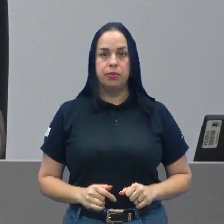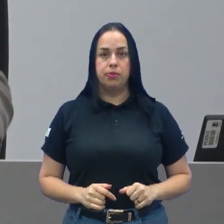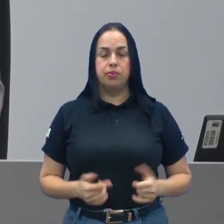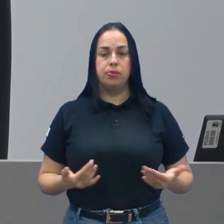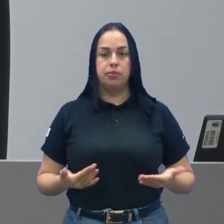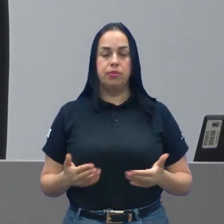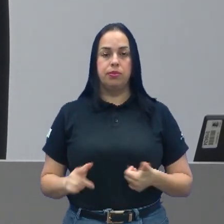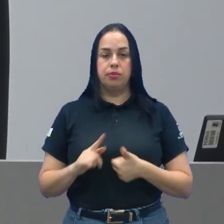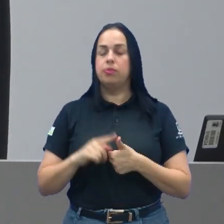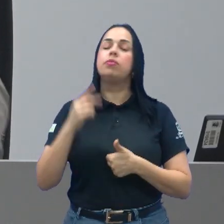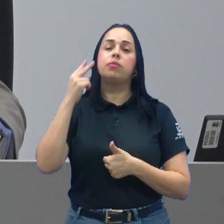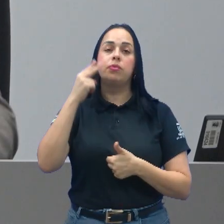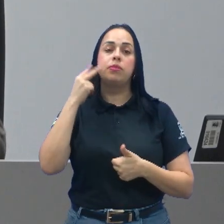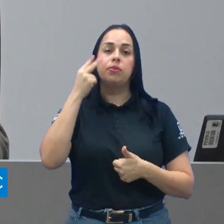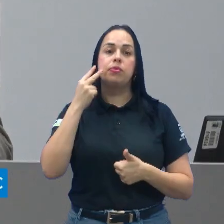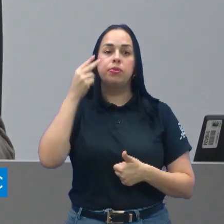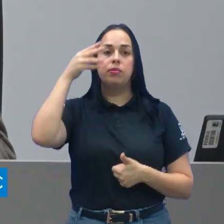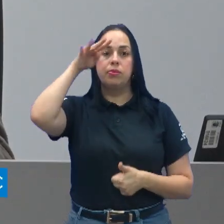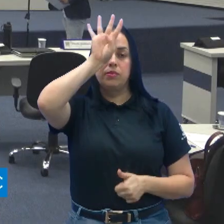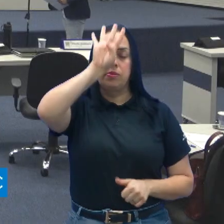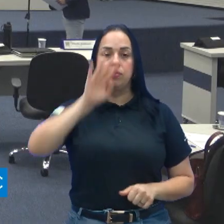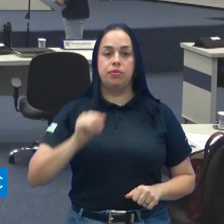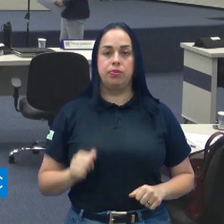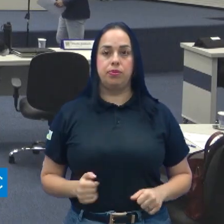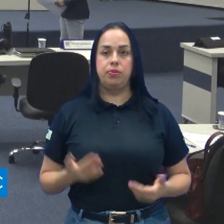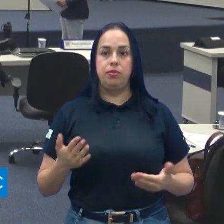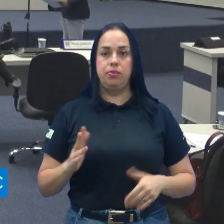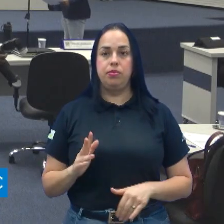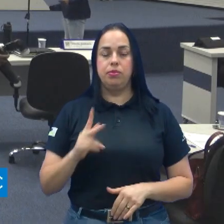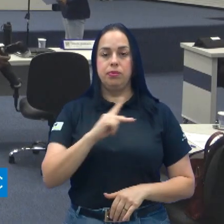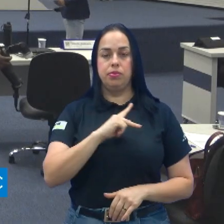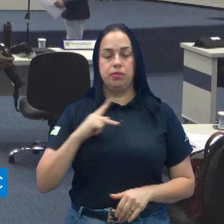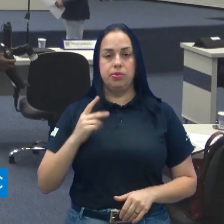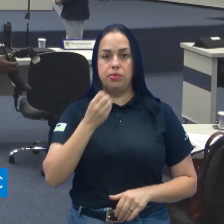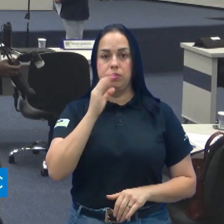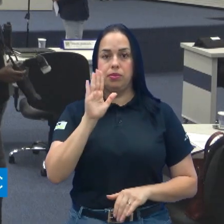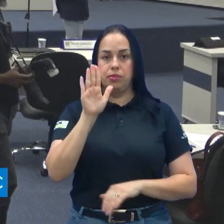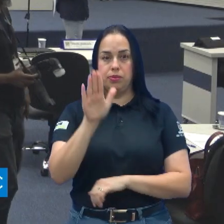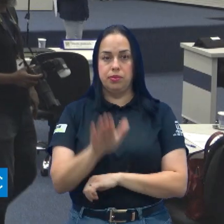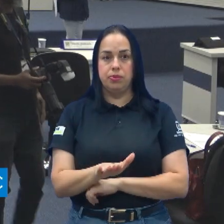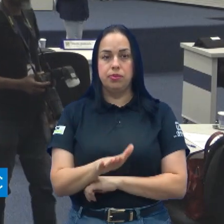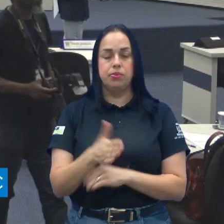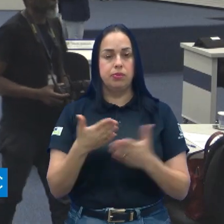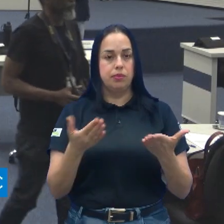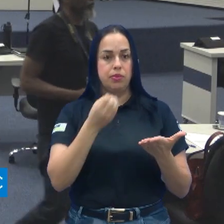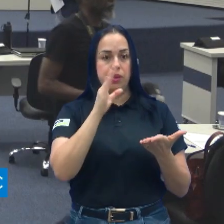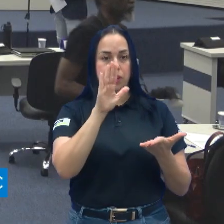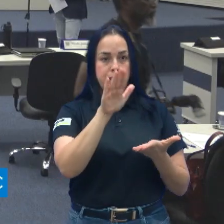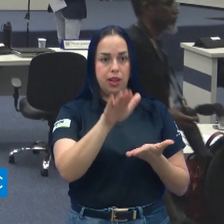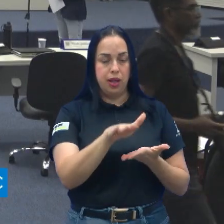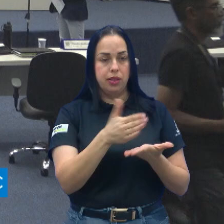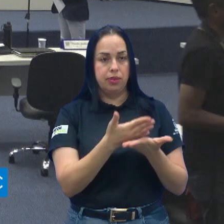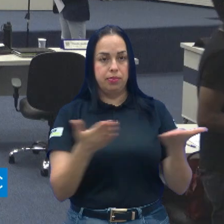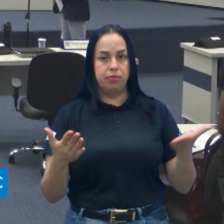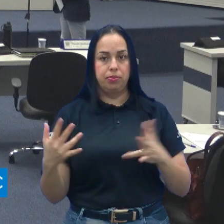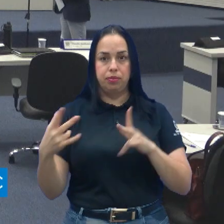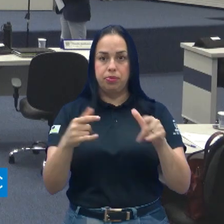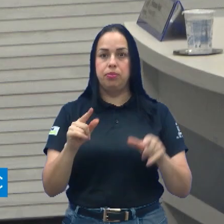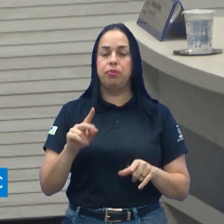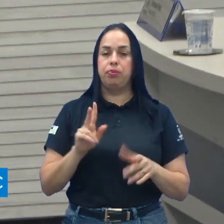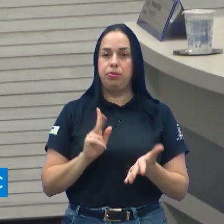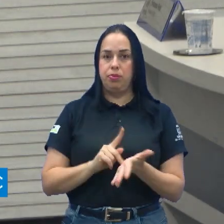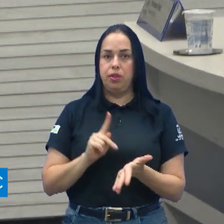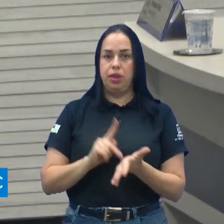Questão de ordem, o vereador Sena. Presidente, boa tarde, Vossa Excelência, boa tarde à mesa. Fico muito feliz de poder estar